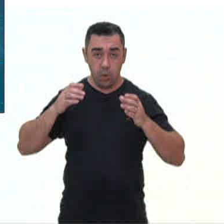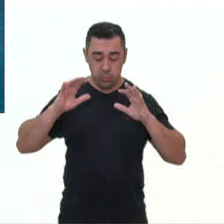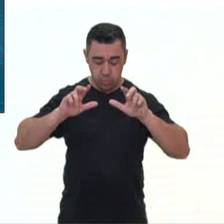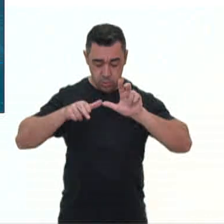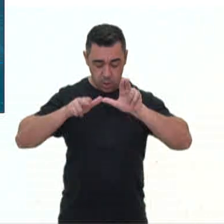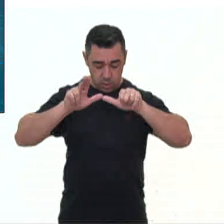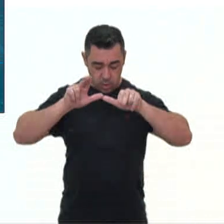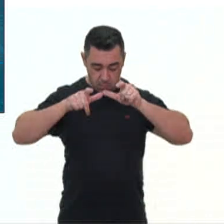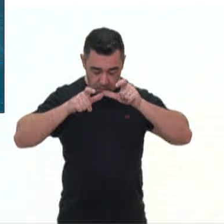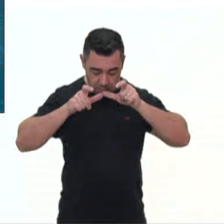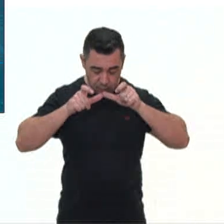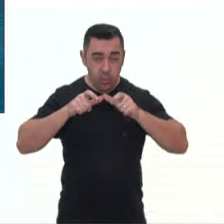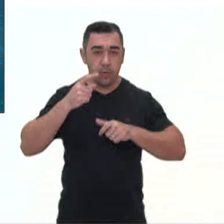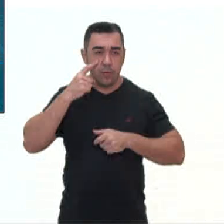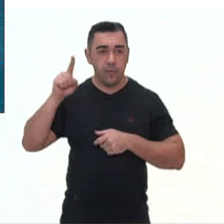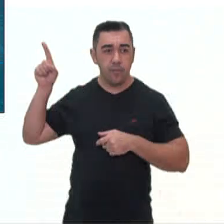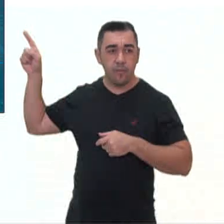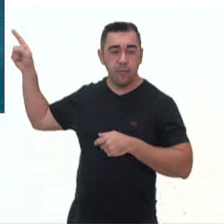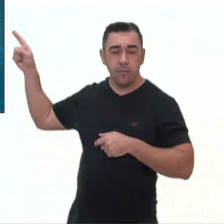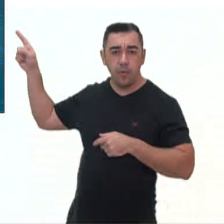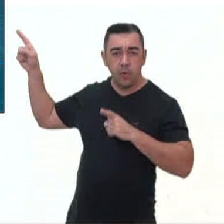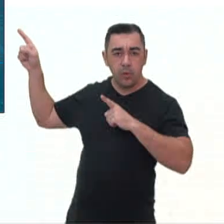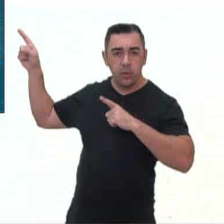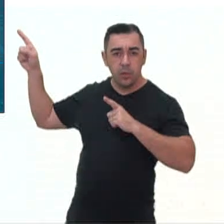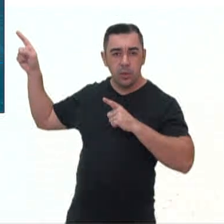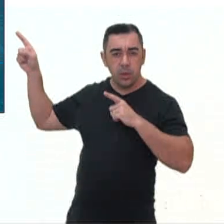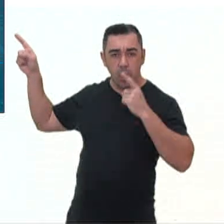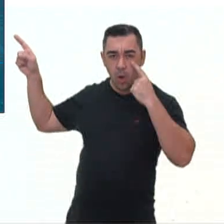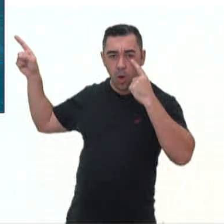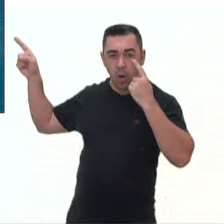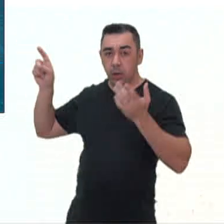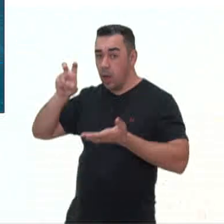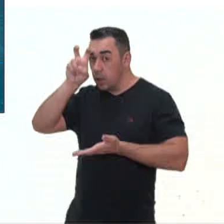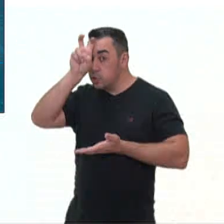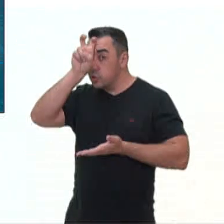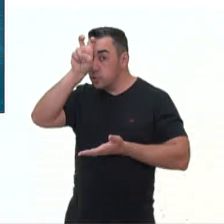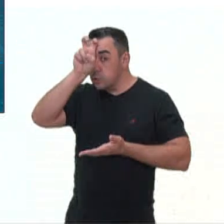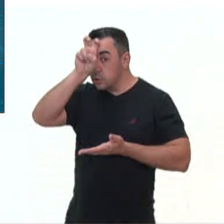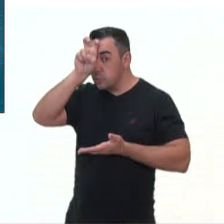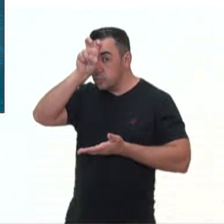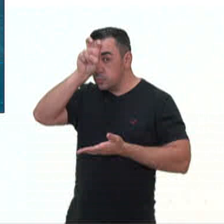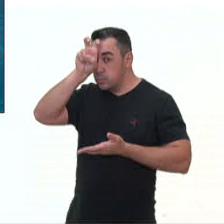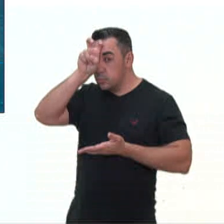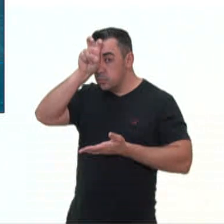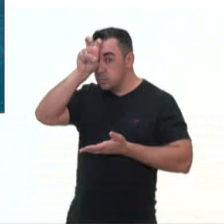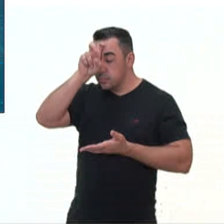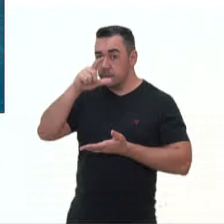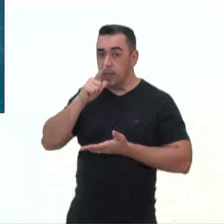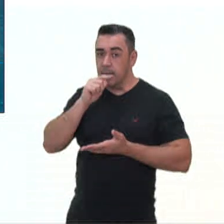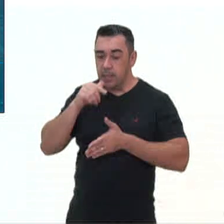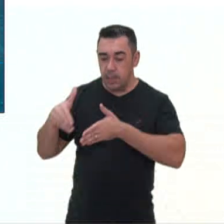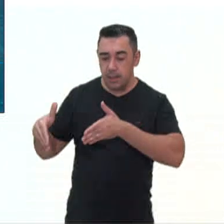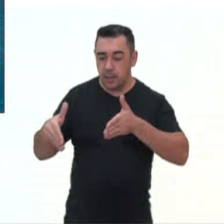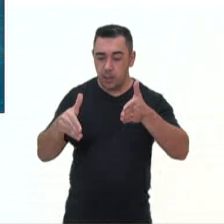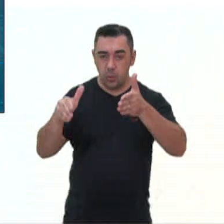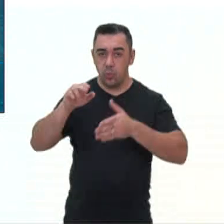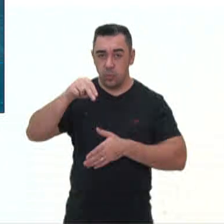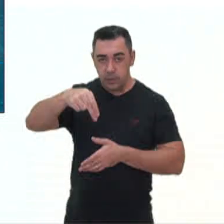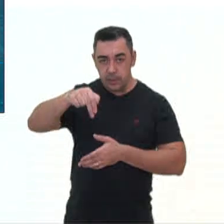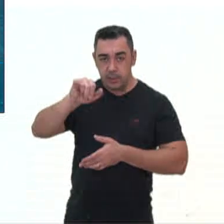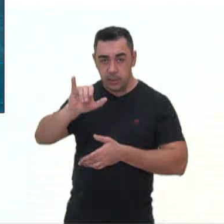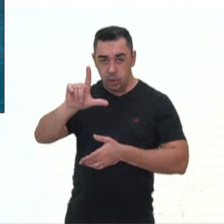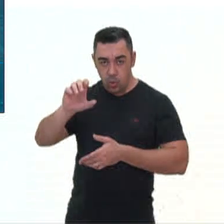mancha aí laranja que começa. Vamos começar aqui do Egito, certo? Veja, Rio Nilo. Passando